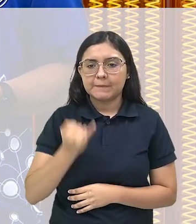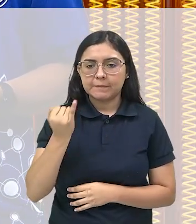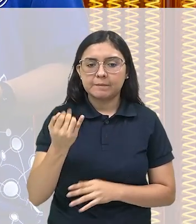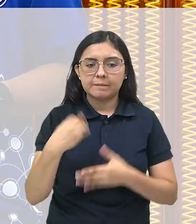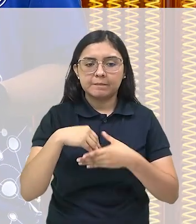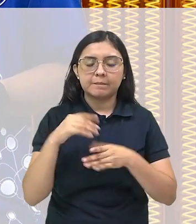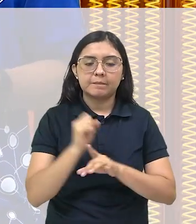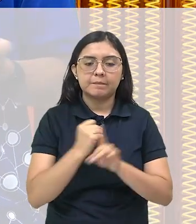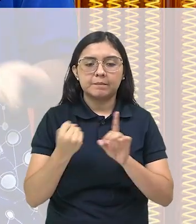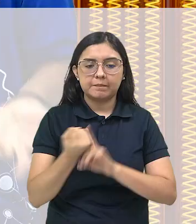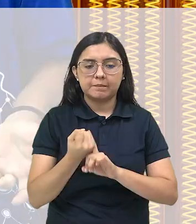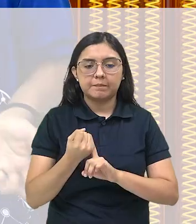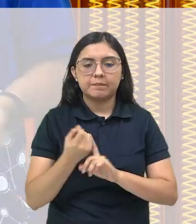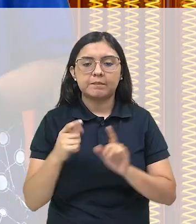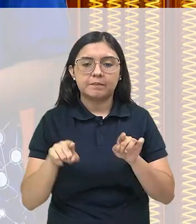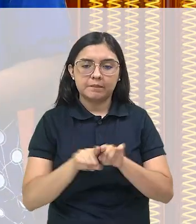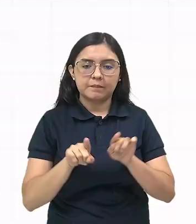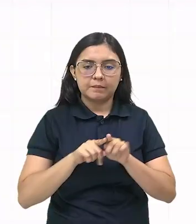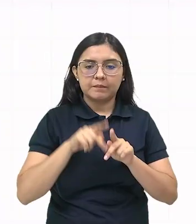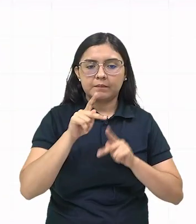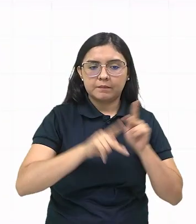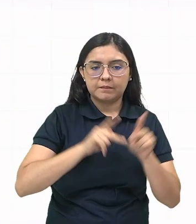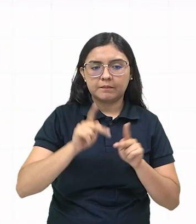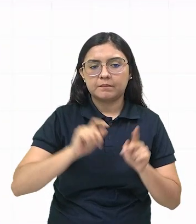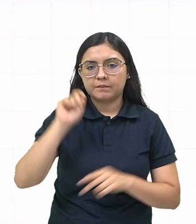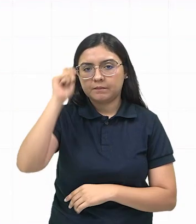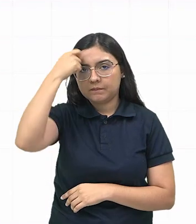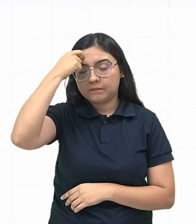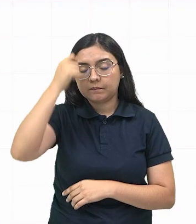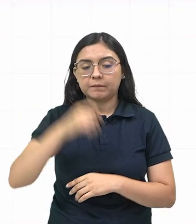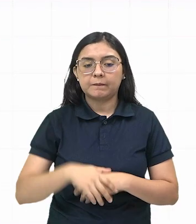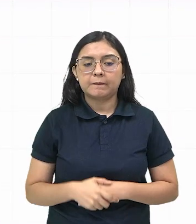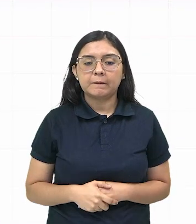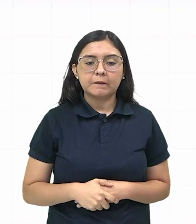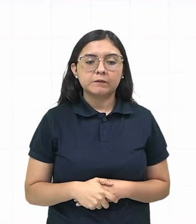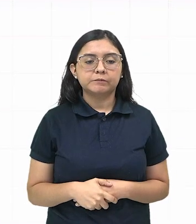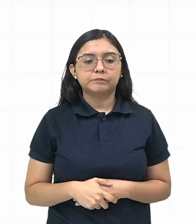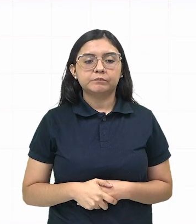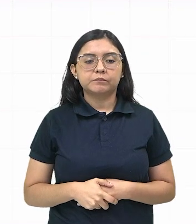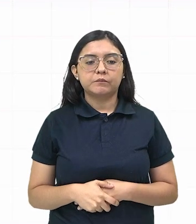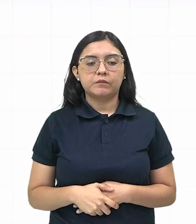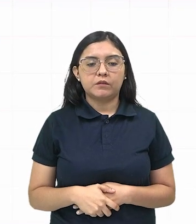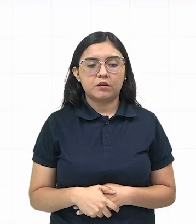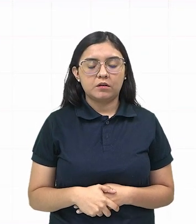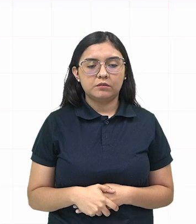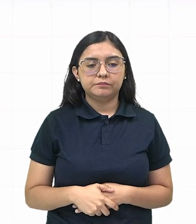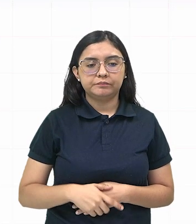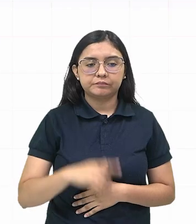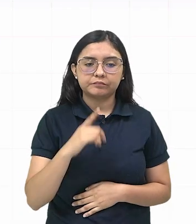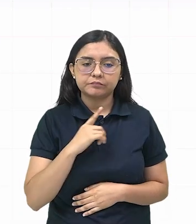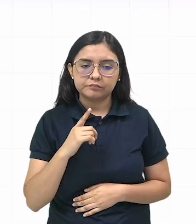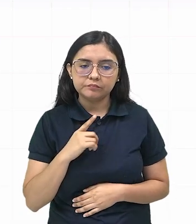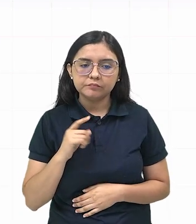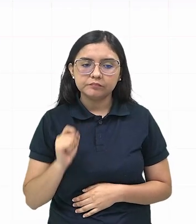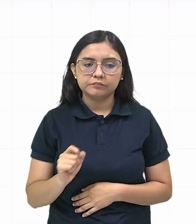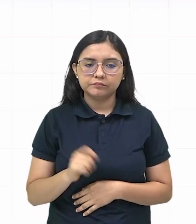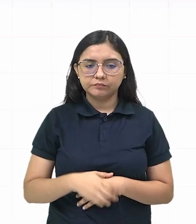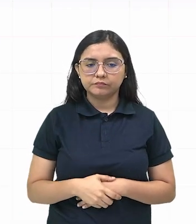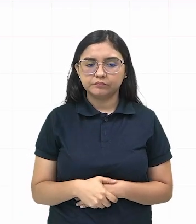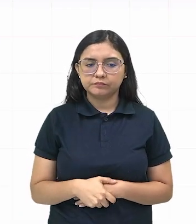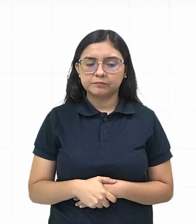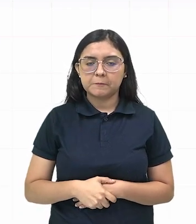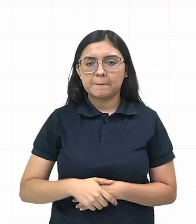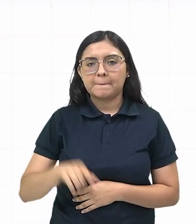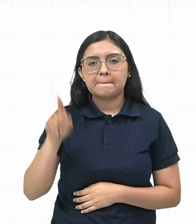na sociedade é a da população afrodescendente, né, população negra, movimento negro, enfim. A gente tem ali,